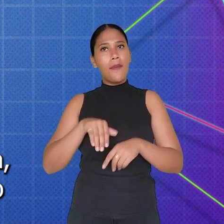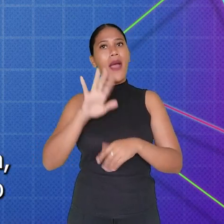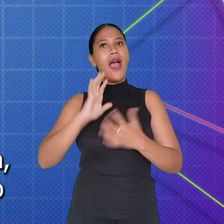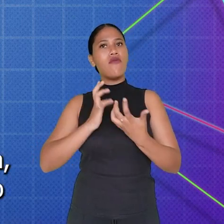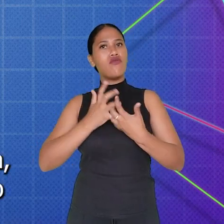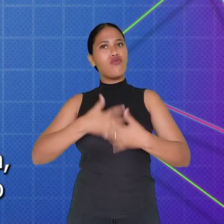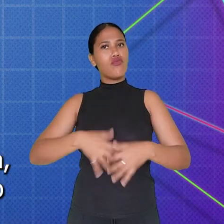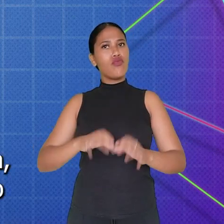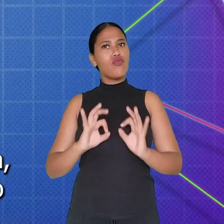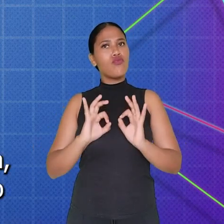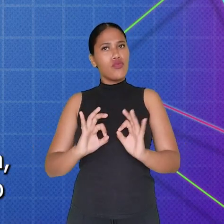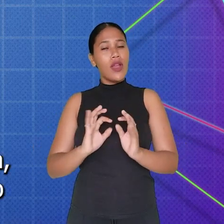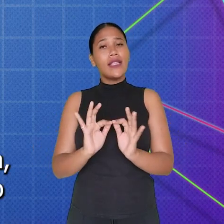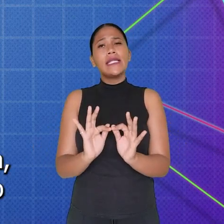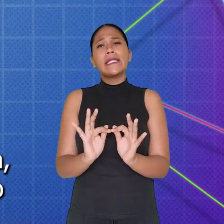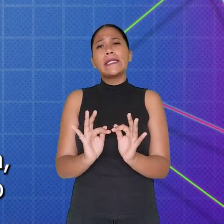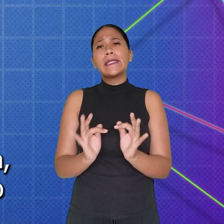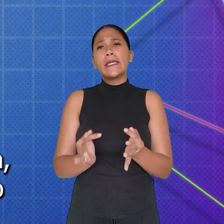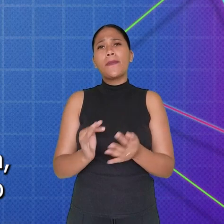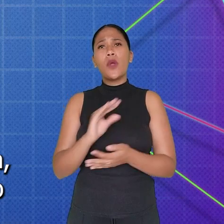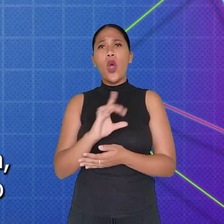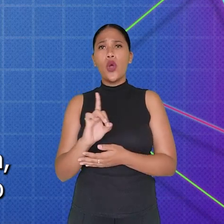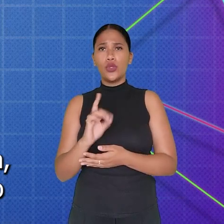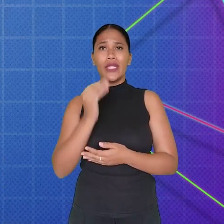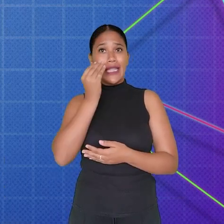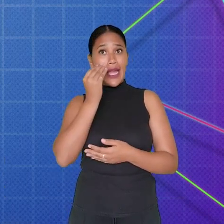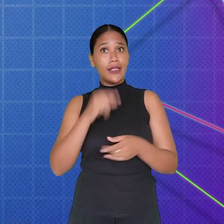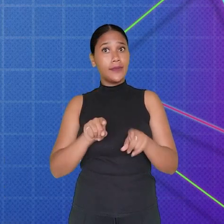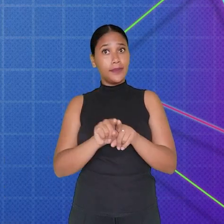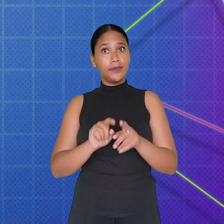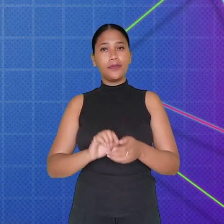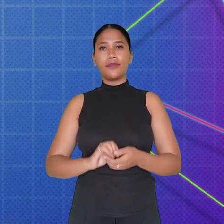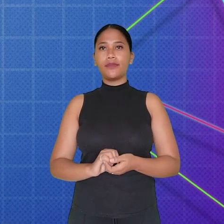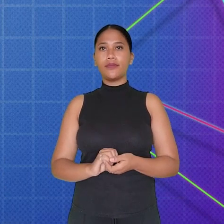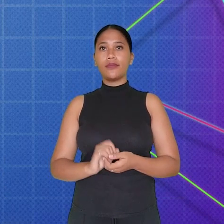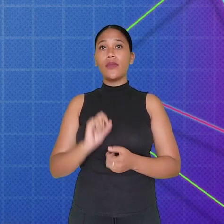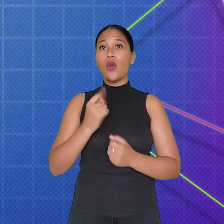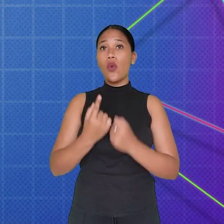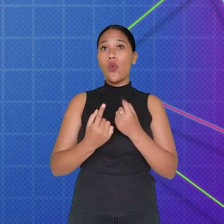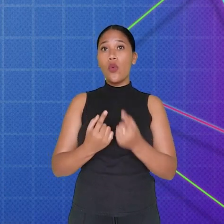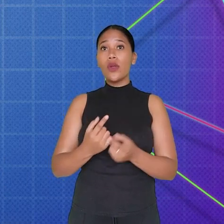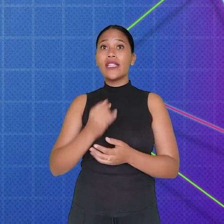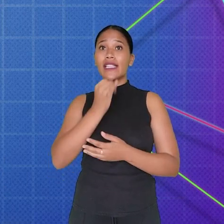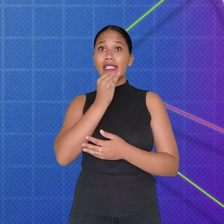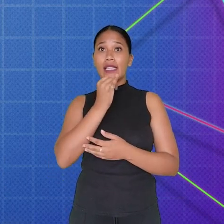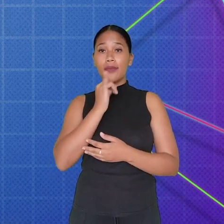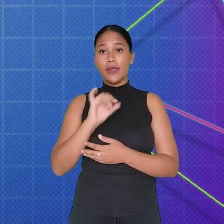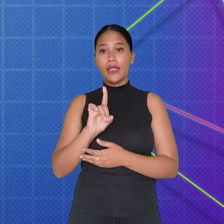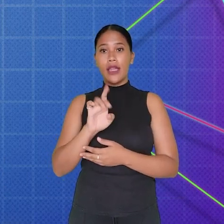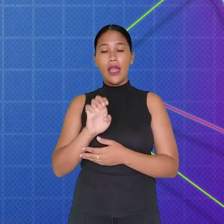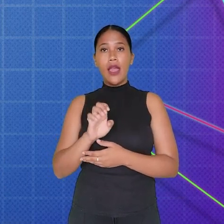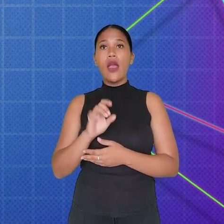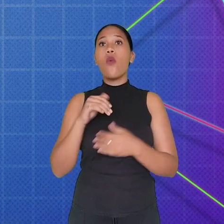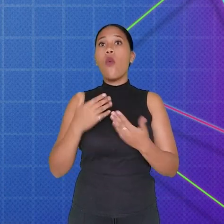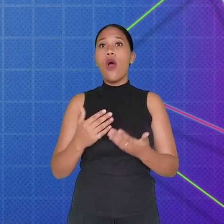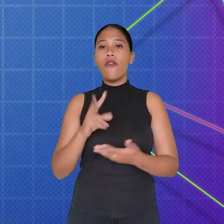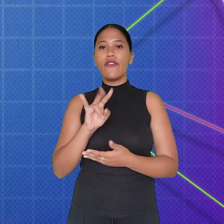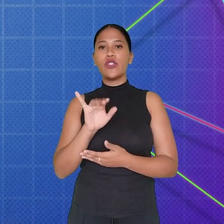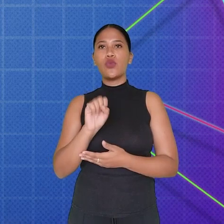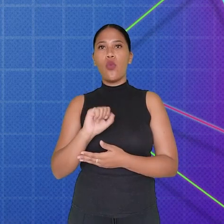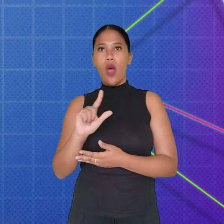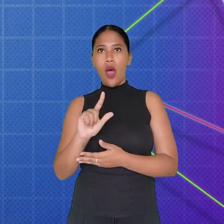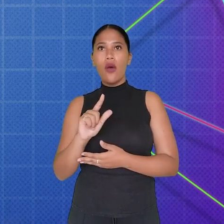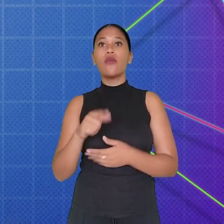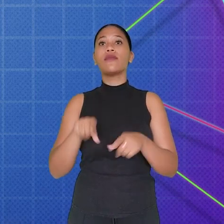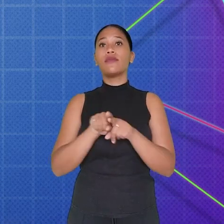e com mais eficiência, simplificando o processo de codificação e teste. Alguns exemplos de IDEs populares incluem o